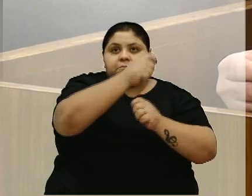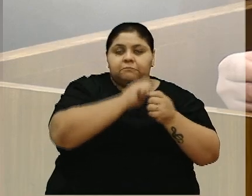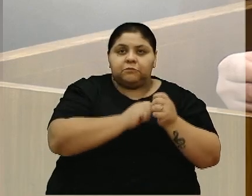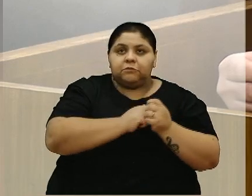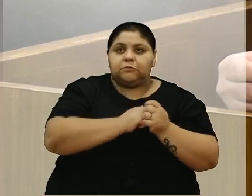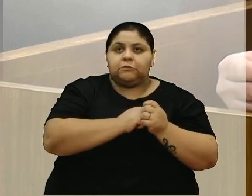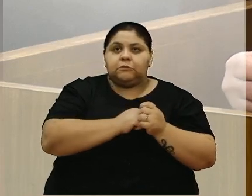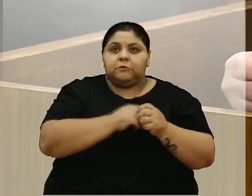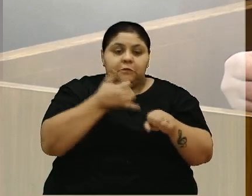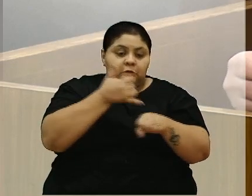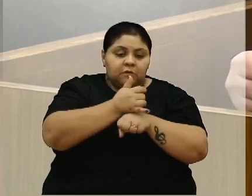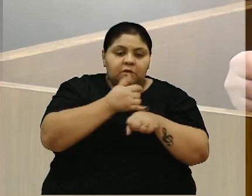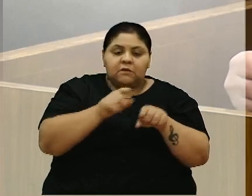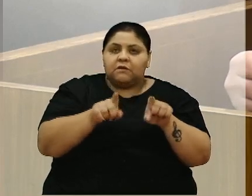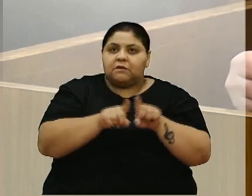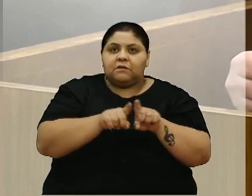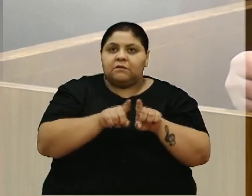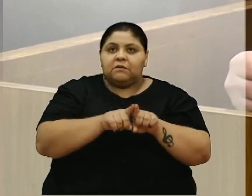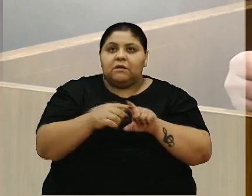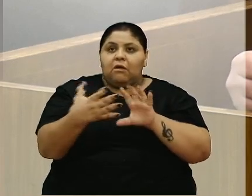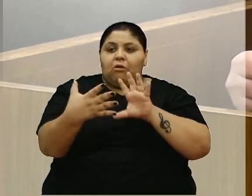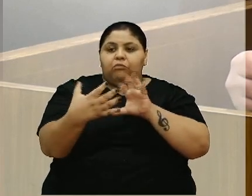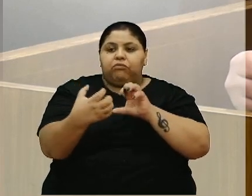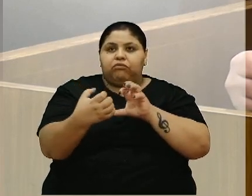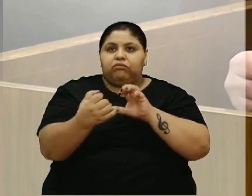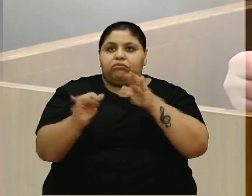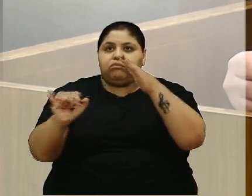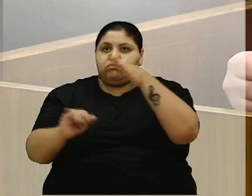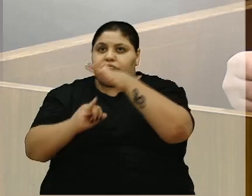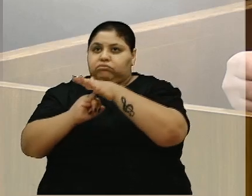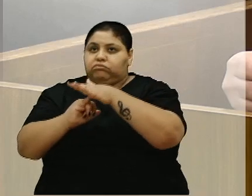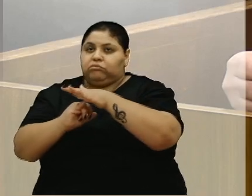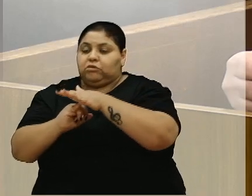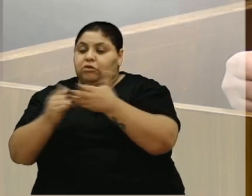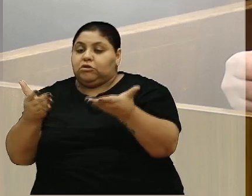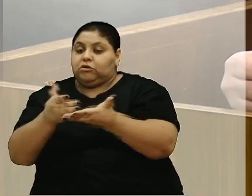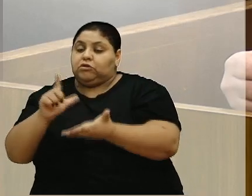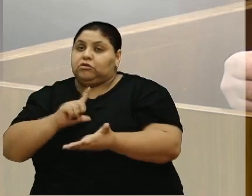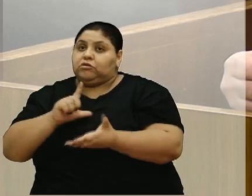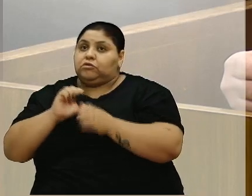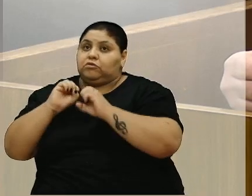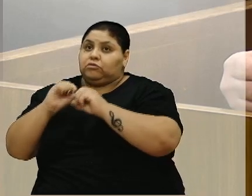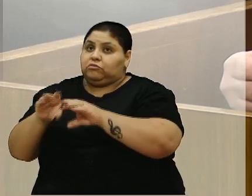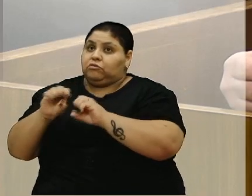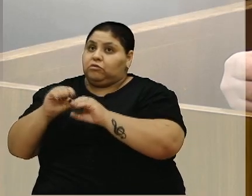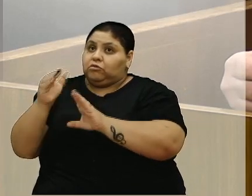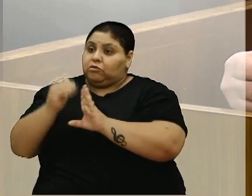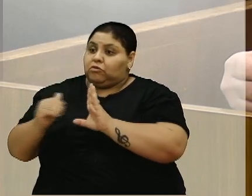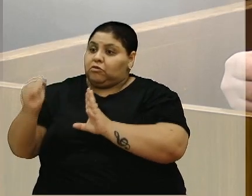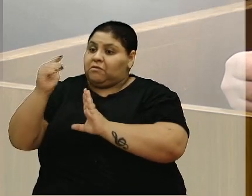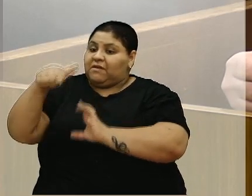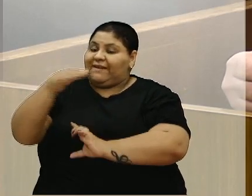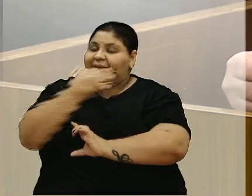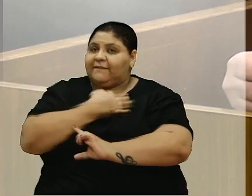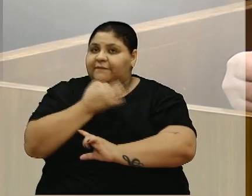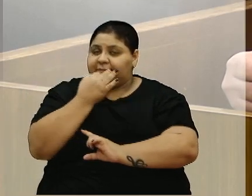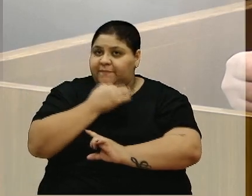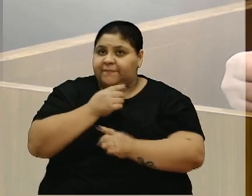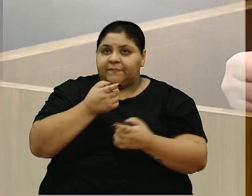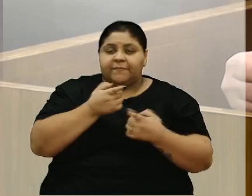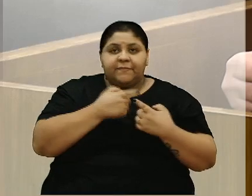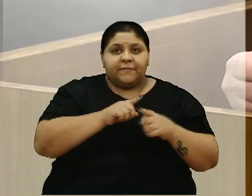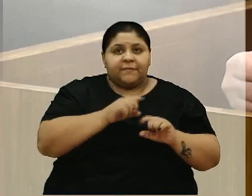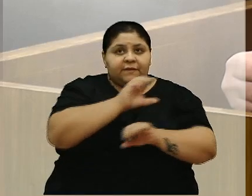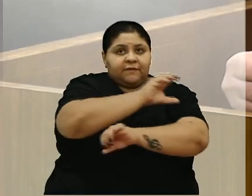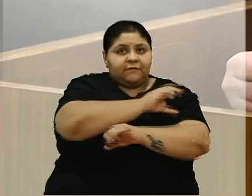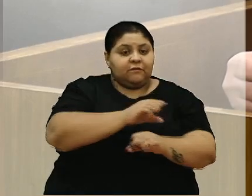metalúrgicas, que também não conflitam com o Instituto Federal, porque nós já temos uma educação superior aqui no nosso município, mas é mais para